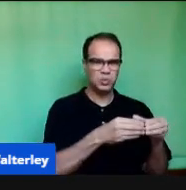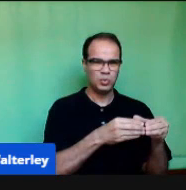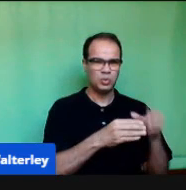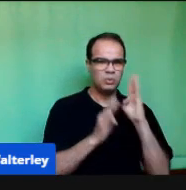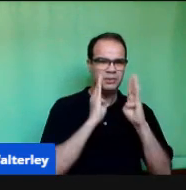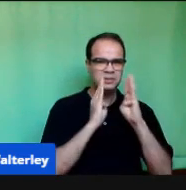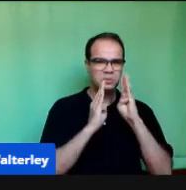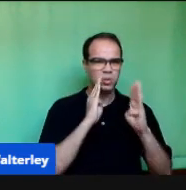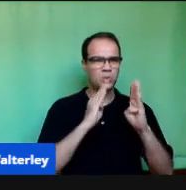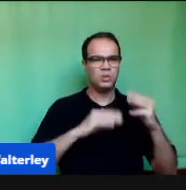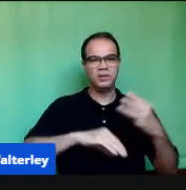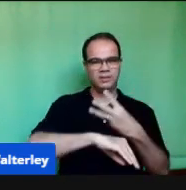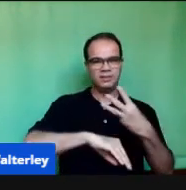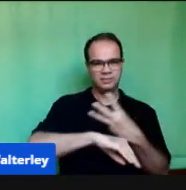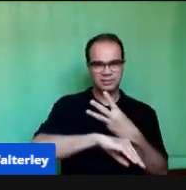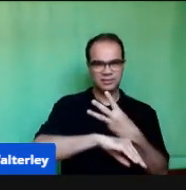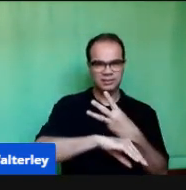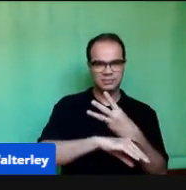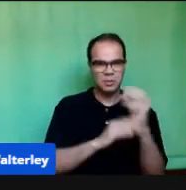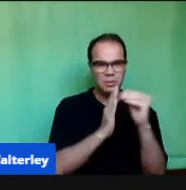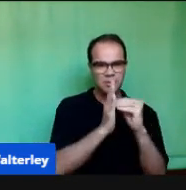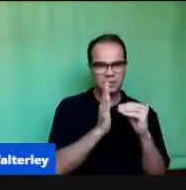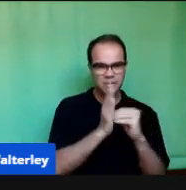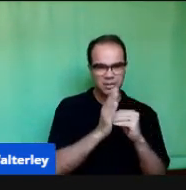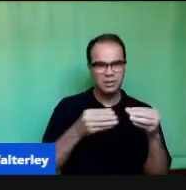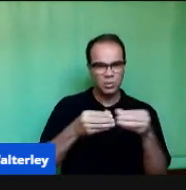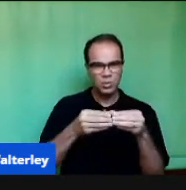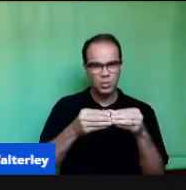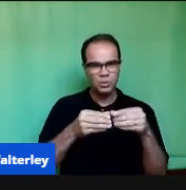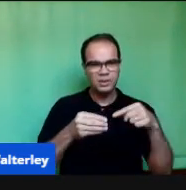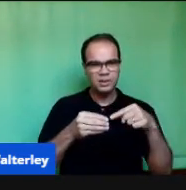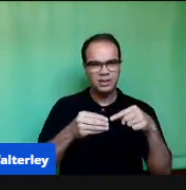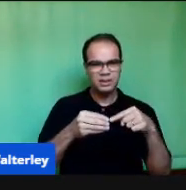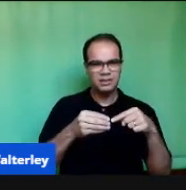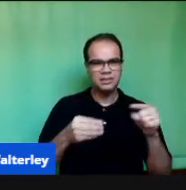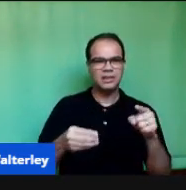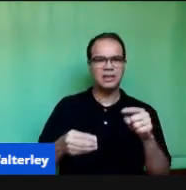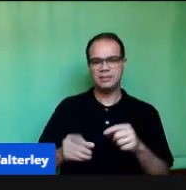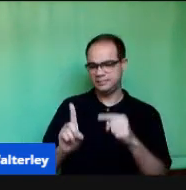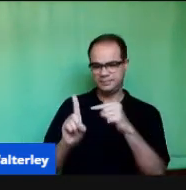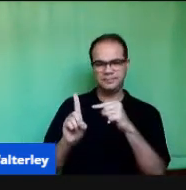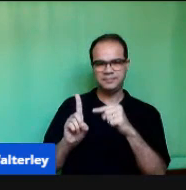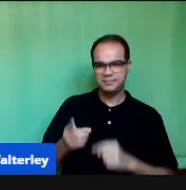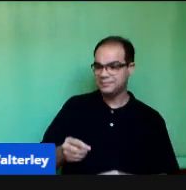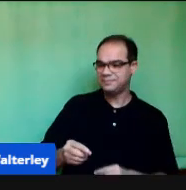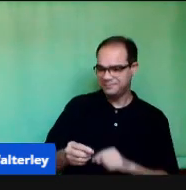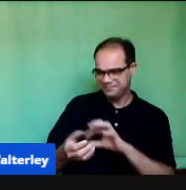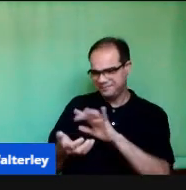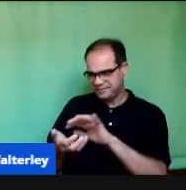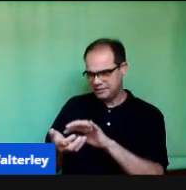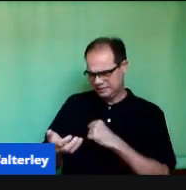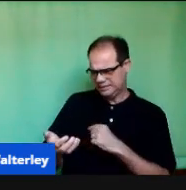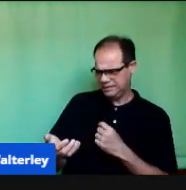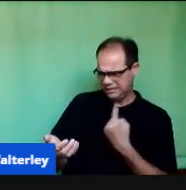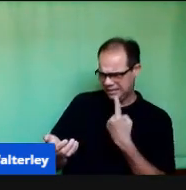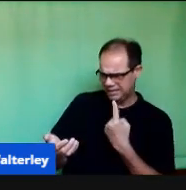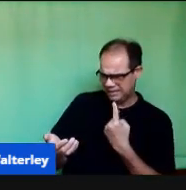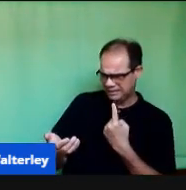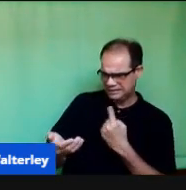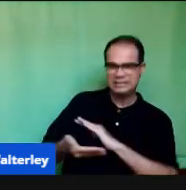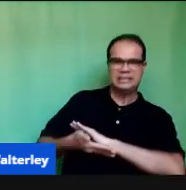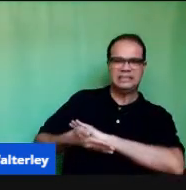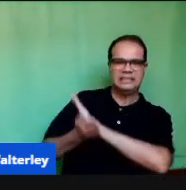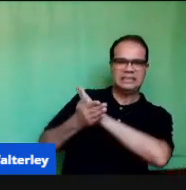próprios alunos criam, ou seja, eles têm um ambiente virtual de socialização e, muitas vezes, a discriminação,